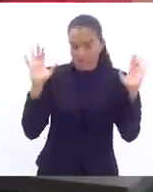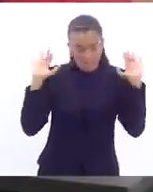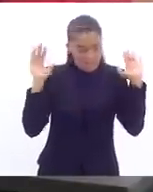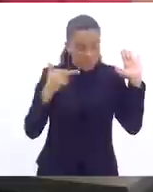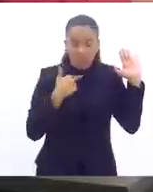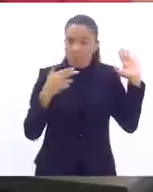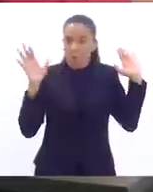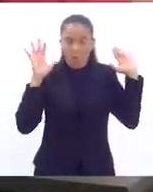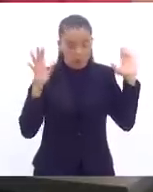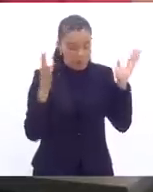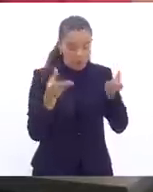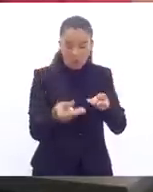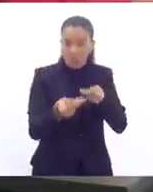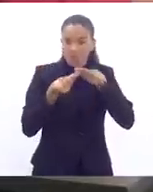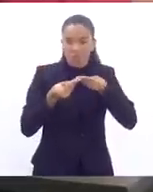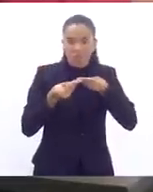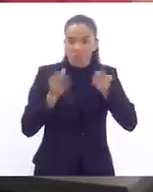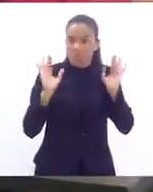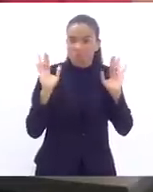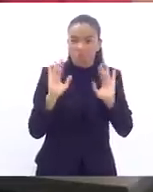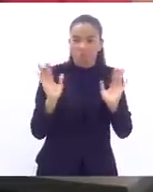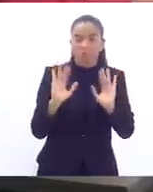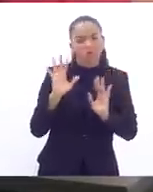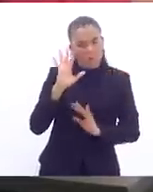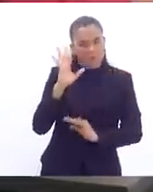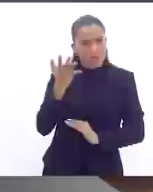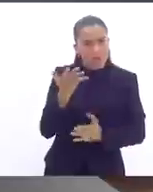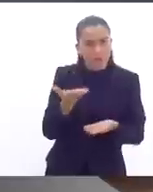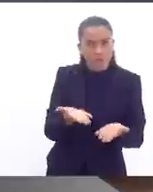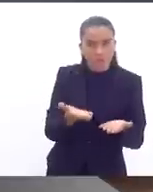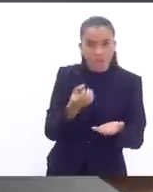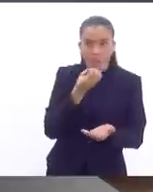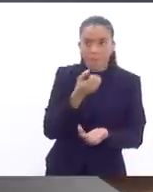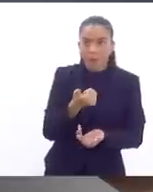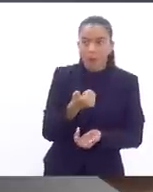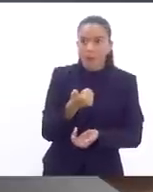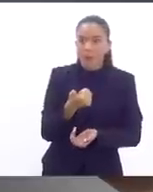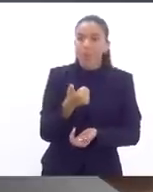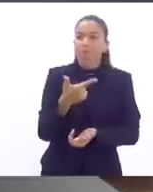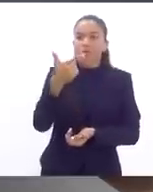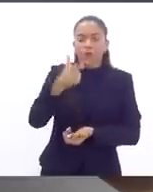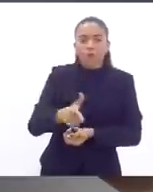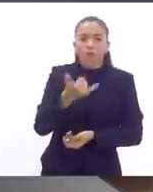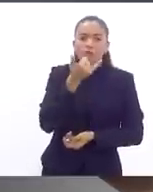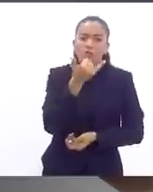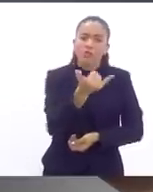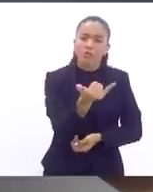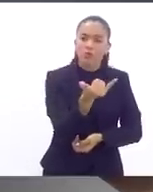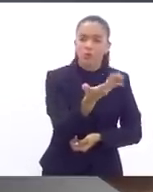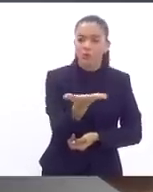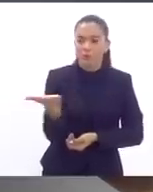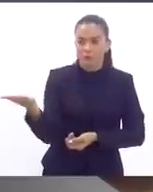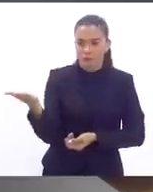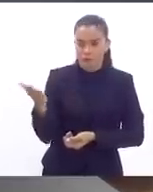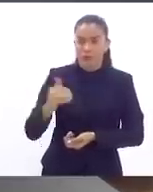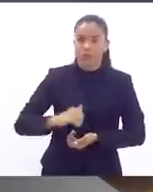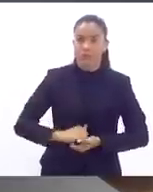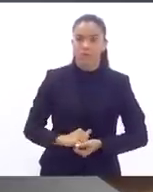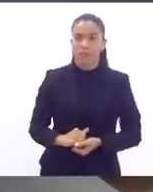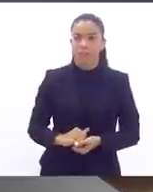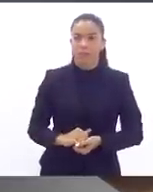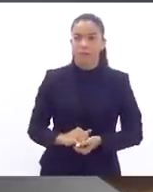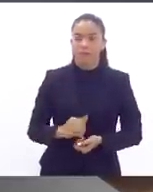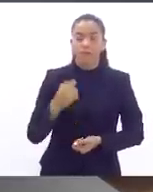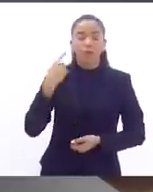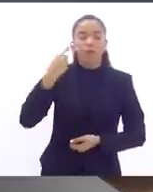não posso aceitar o dap não vamos resolver isso tá bom peço novamente desculpas a vocês tá bom